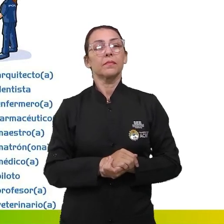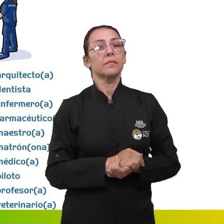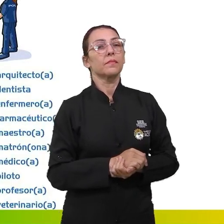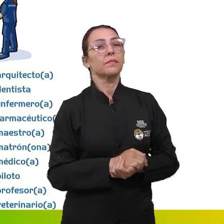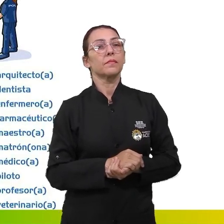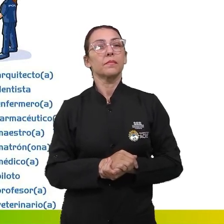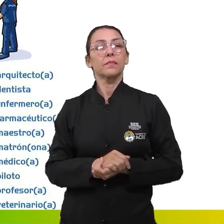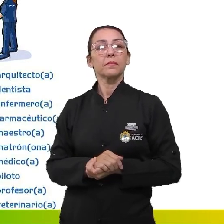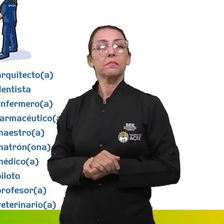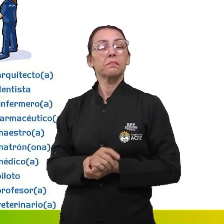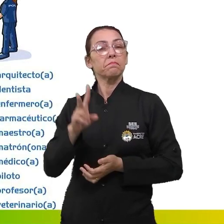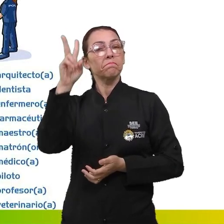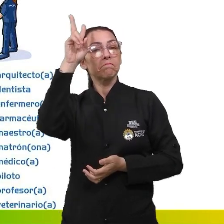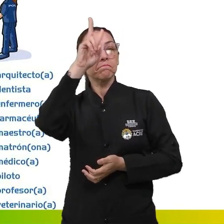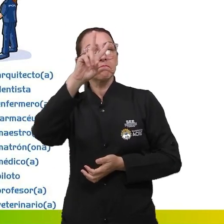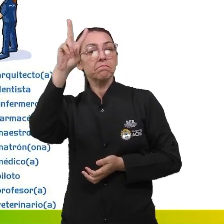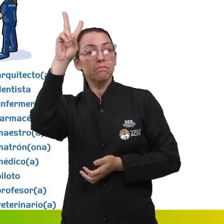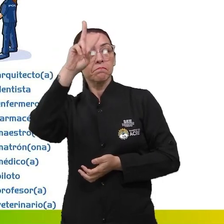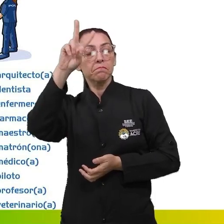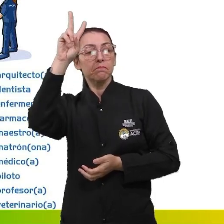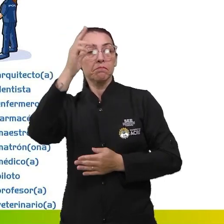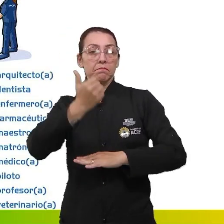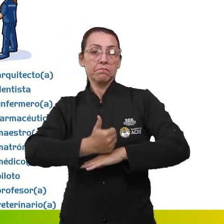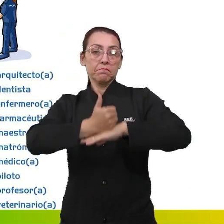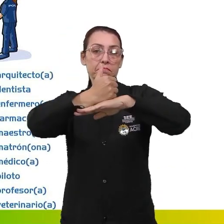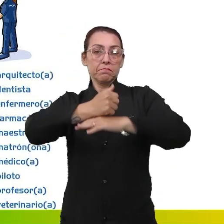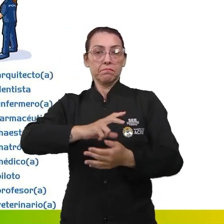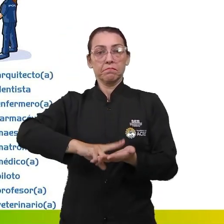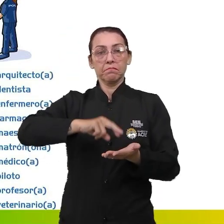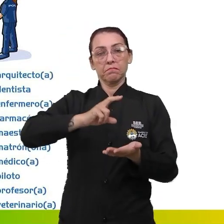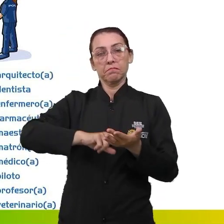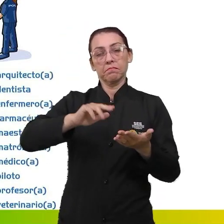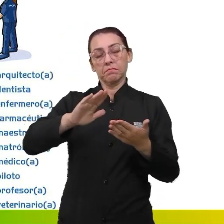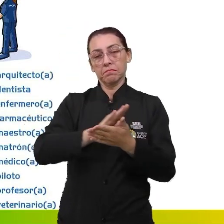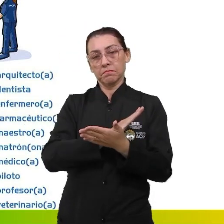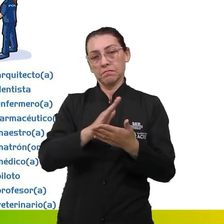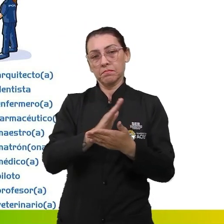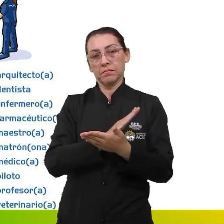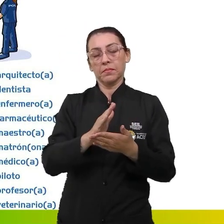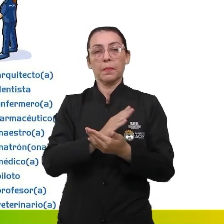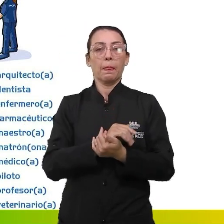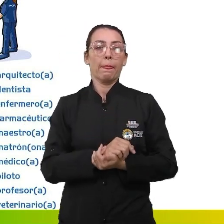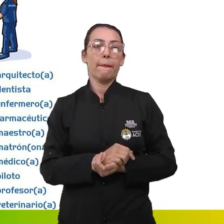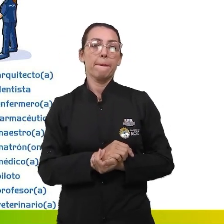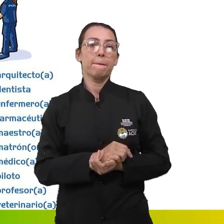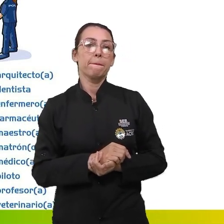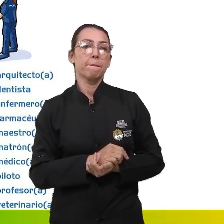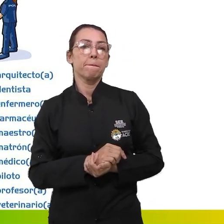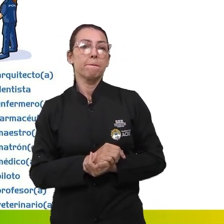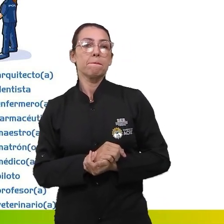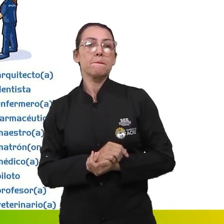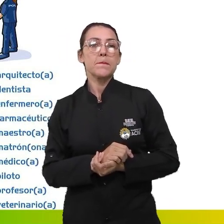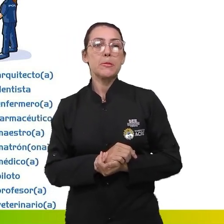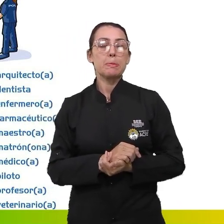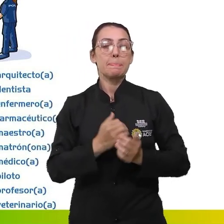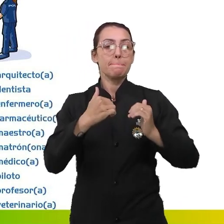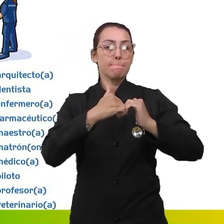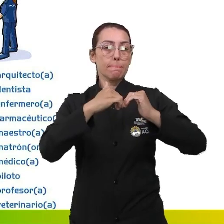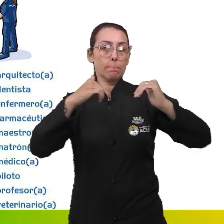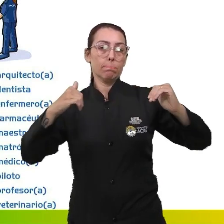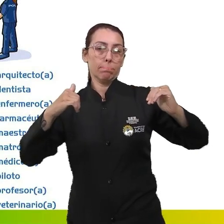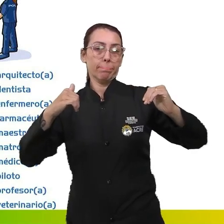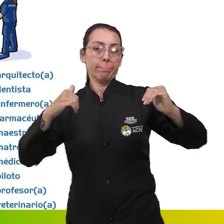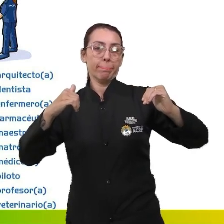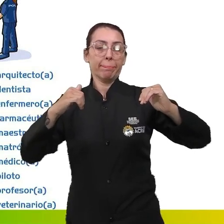E aí vamos recordar aqui a parte do vocabulário de algumas profissões. Aí dentro dividido das